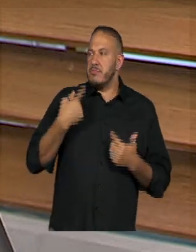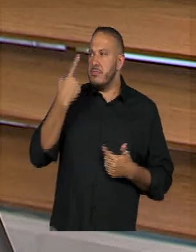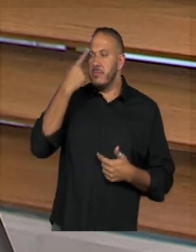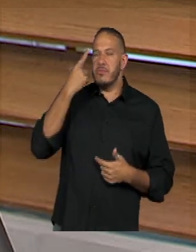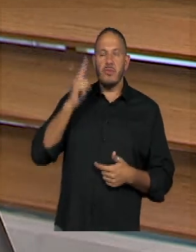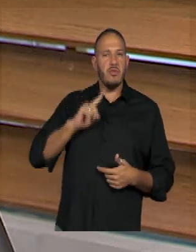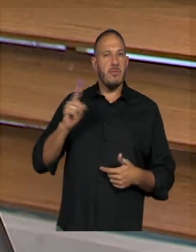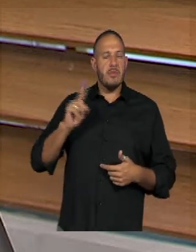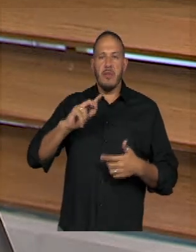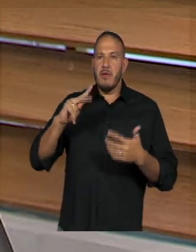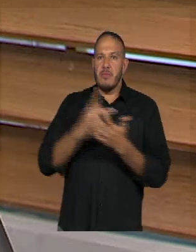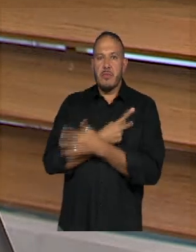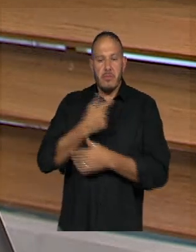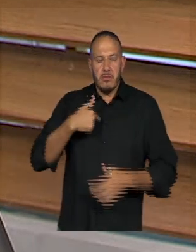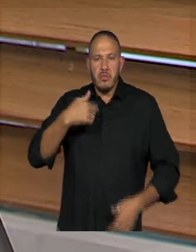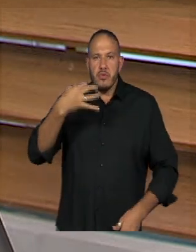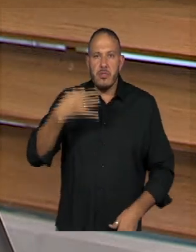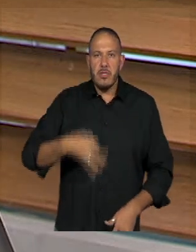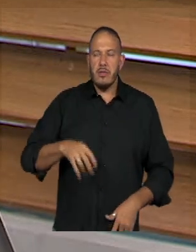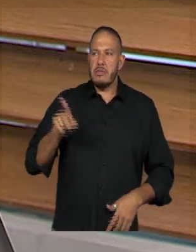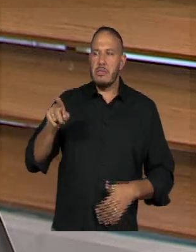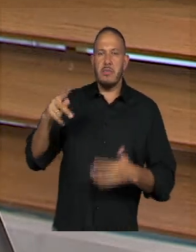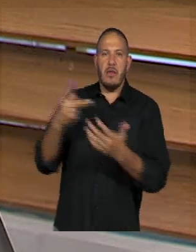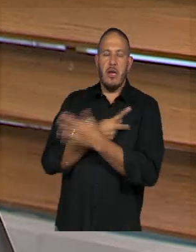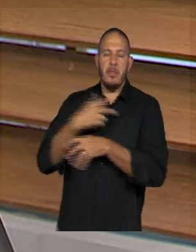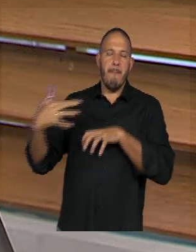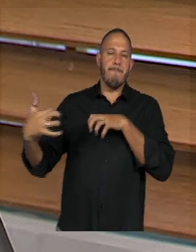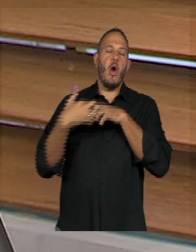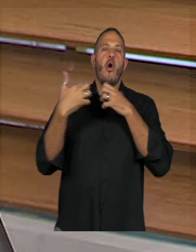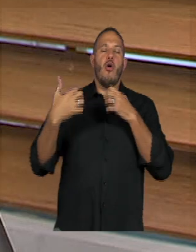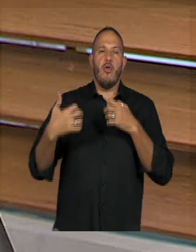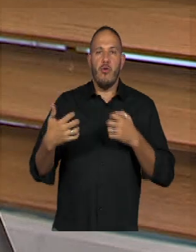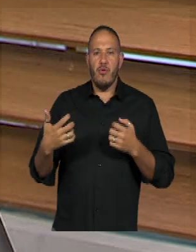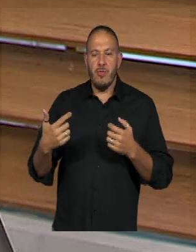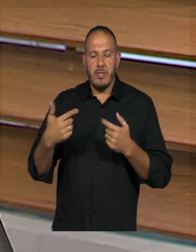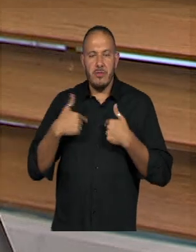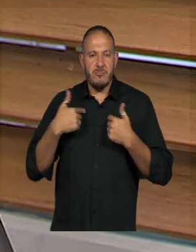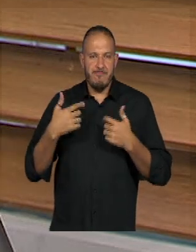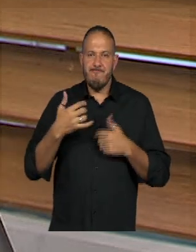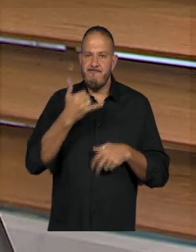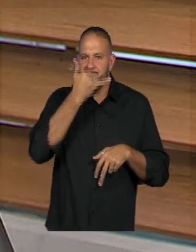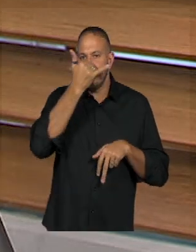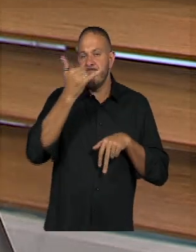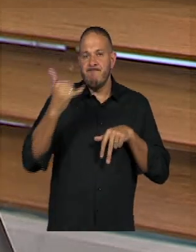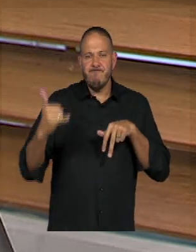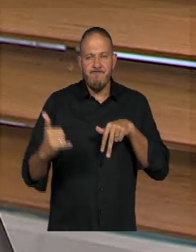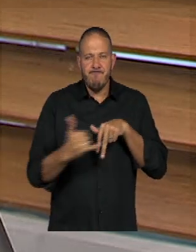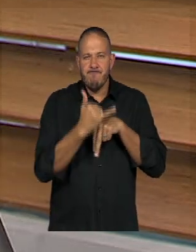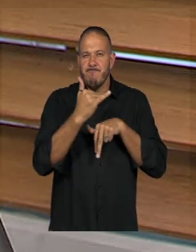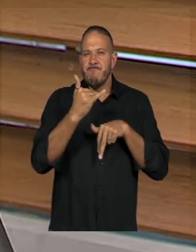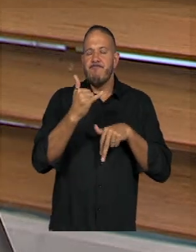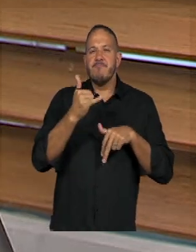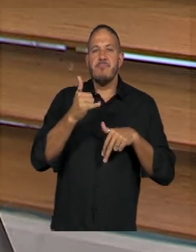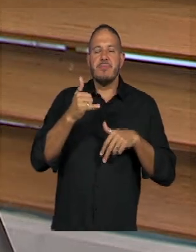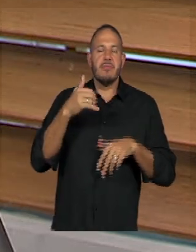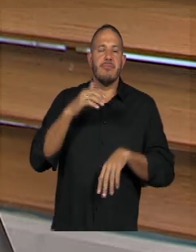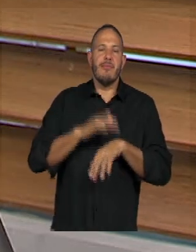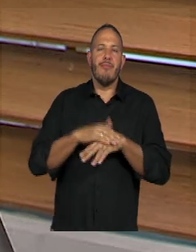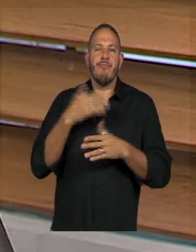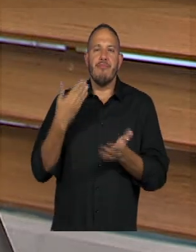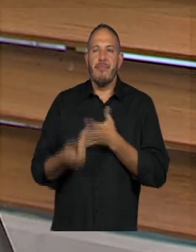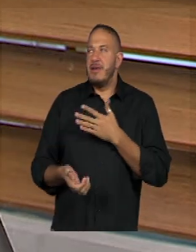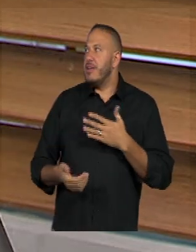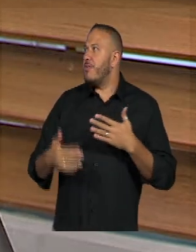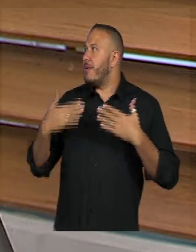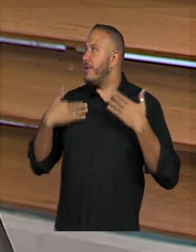está errado, e você sofre esse tipo de acidente e perde uma parte do seu